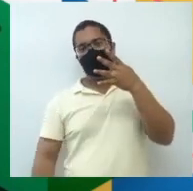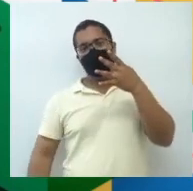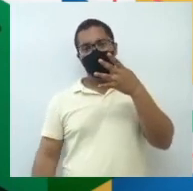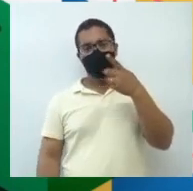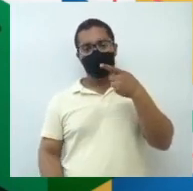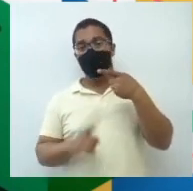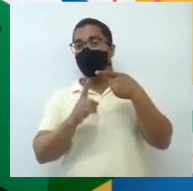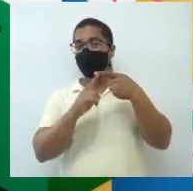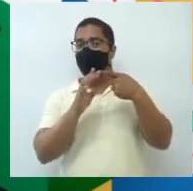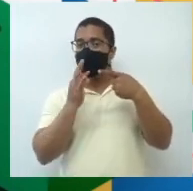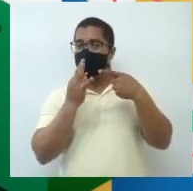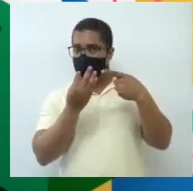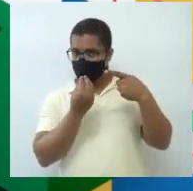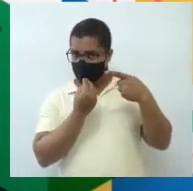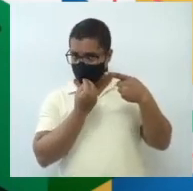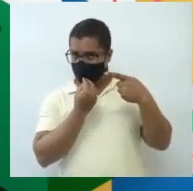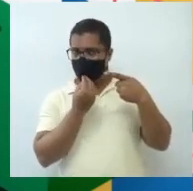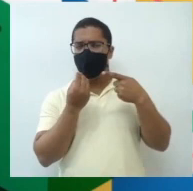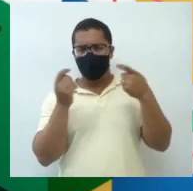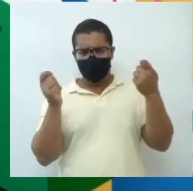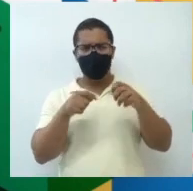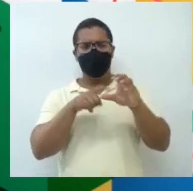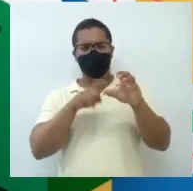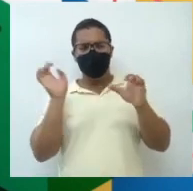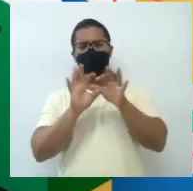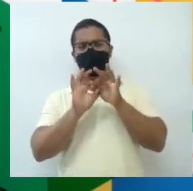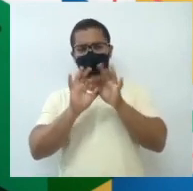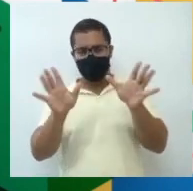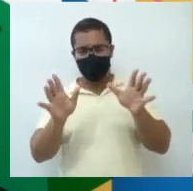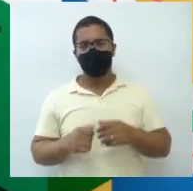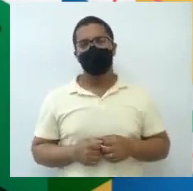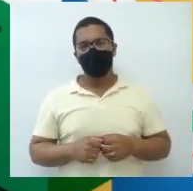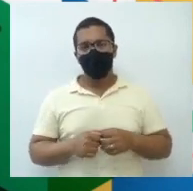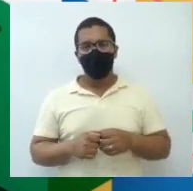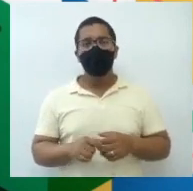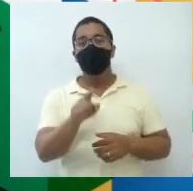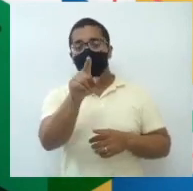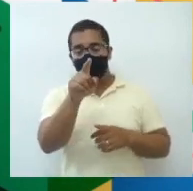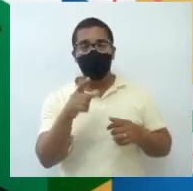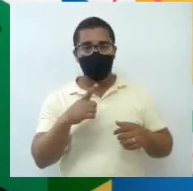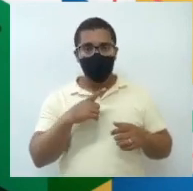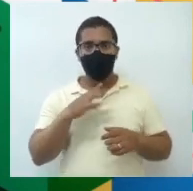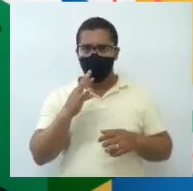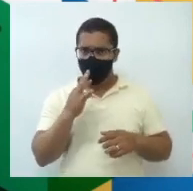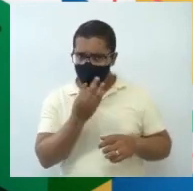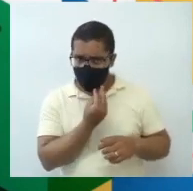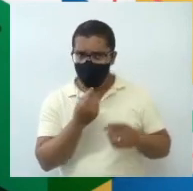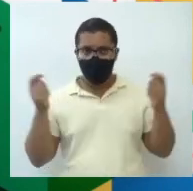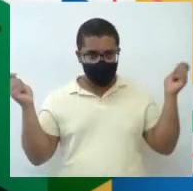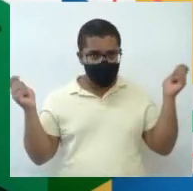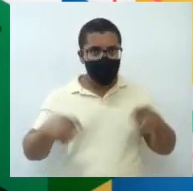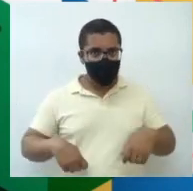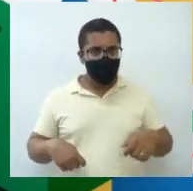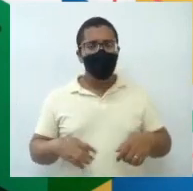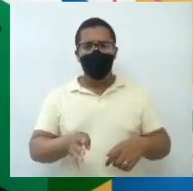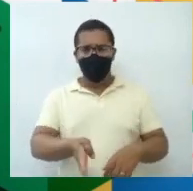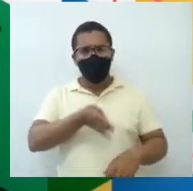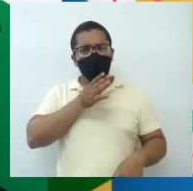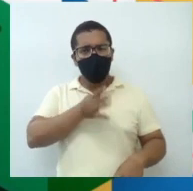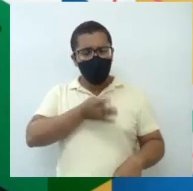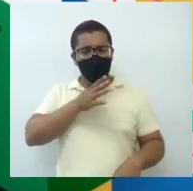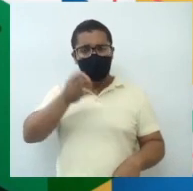poder tem a ver com conhecimento emancipatório certo que quando você tem poder é aquele que conhece